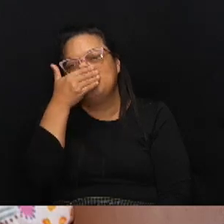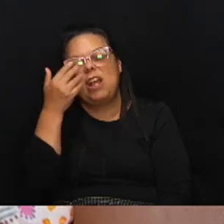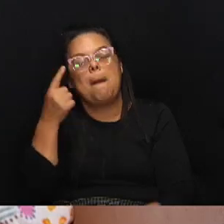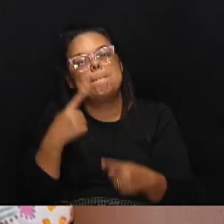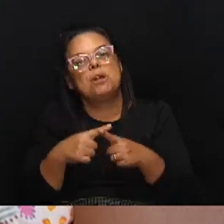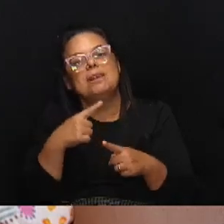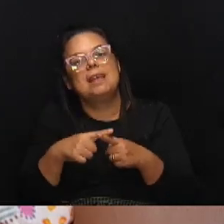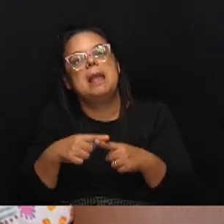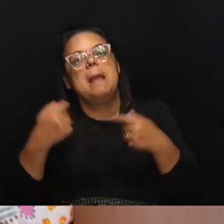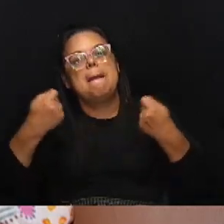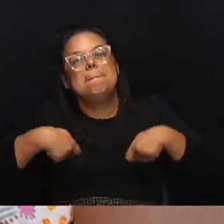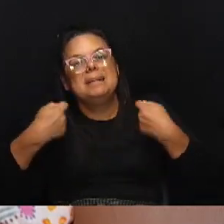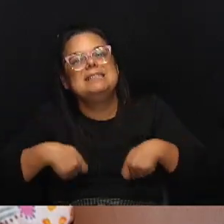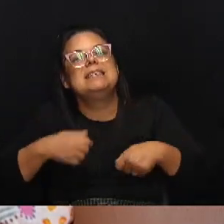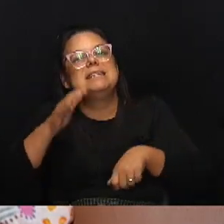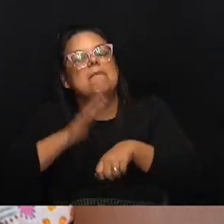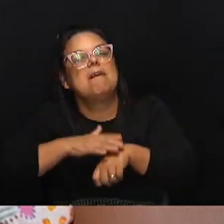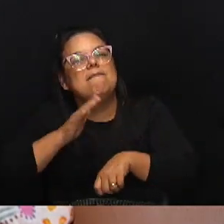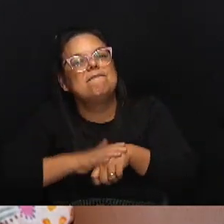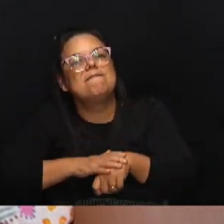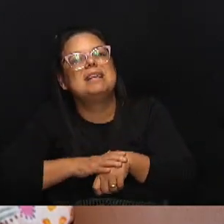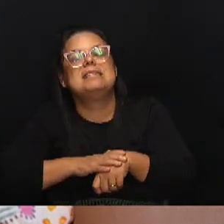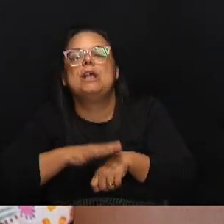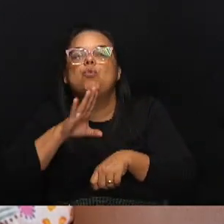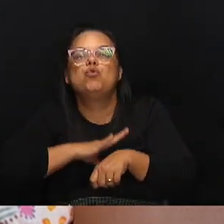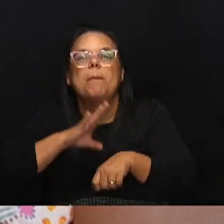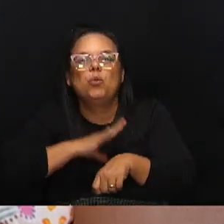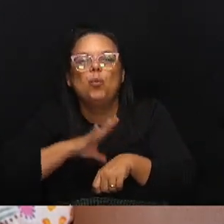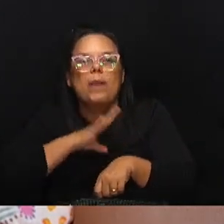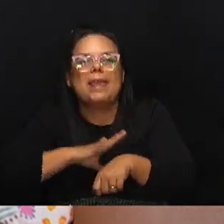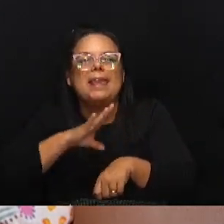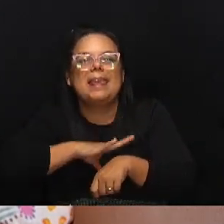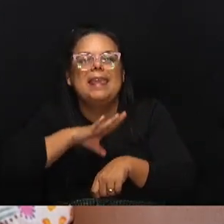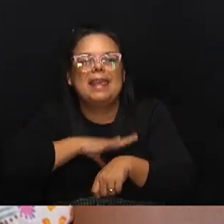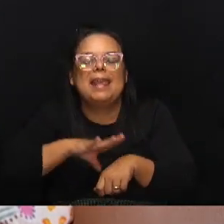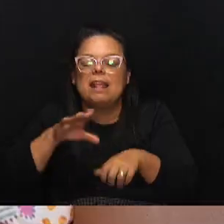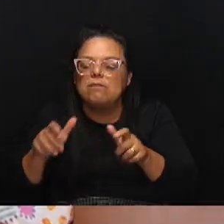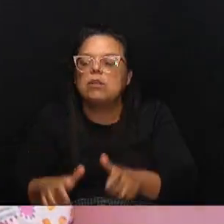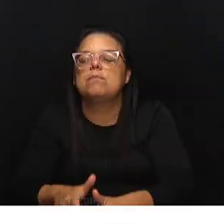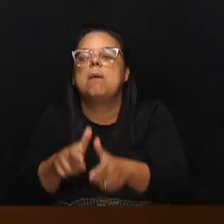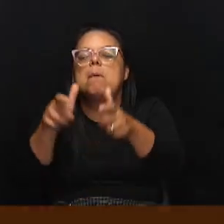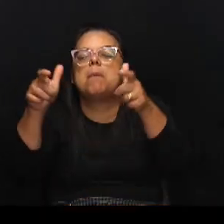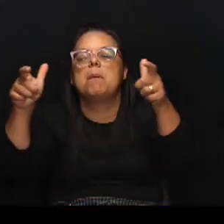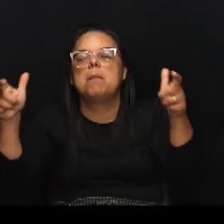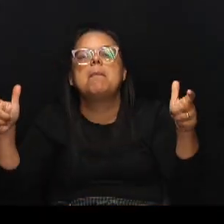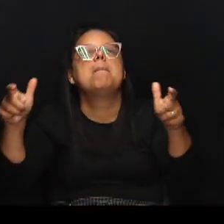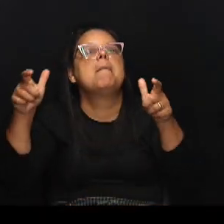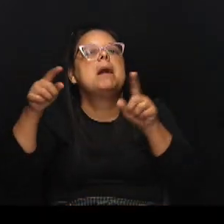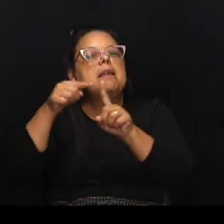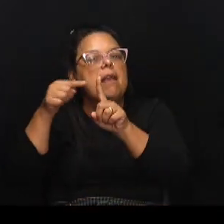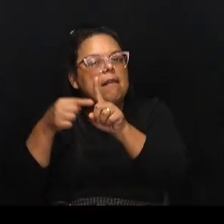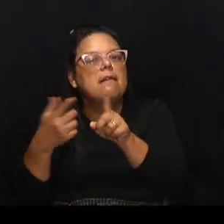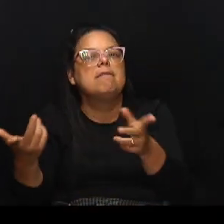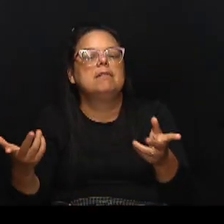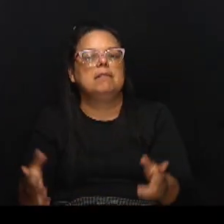elas precisavam aumentar o número de portugueses aqui na colônia e nas outras colônias.